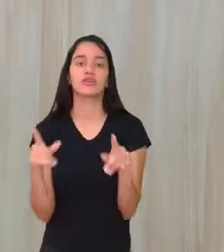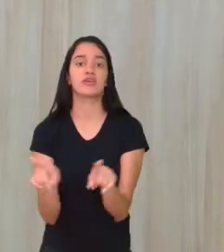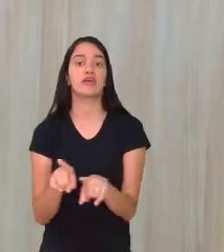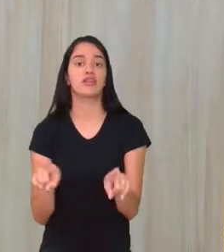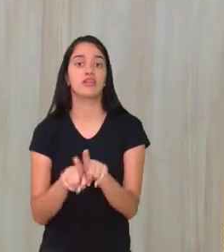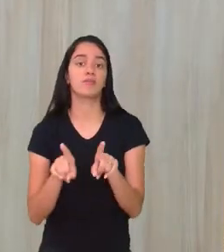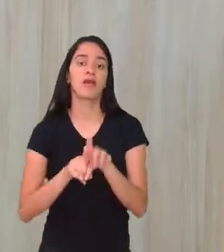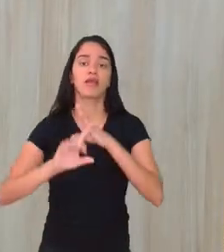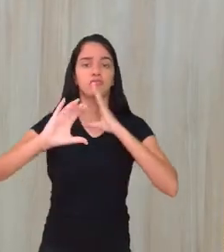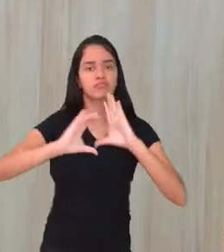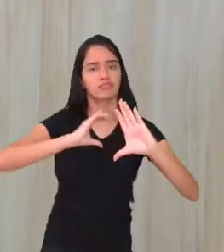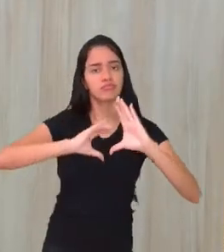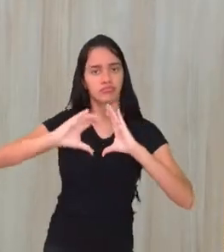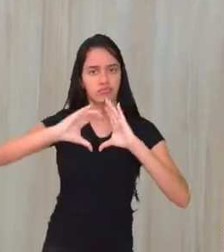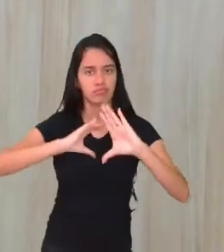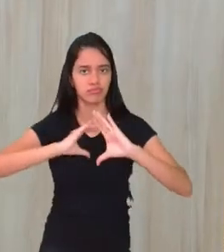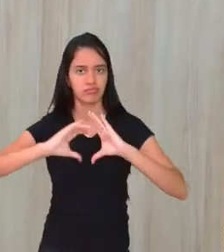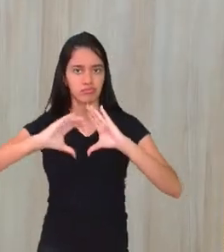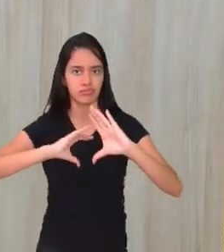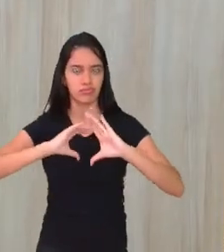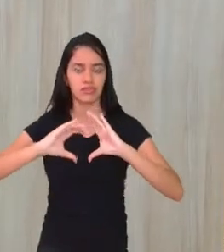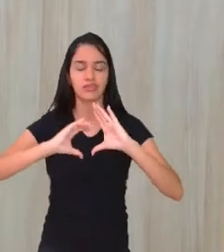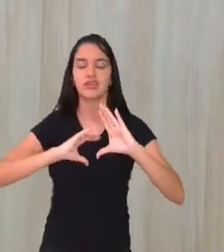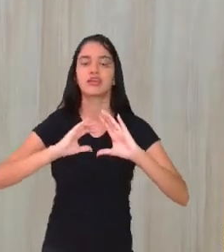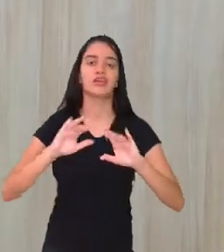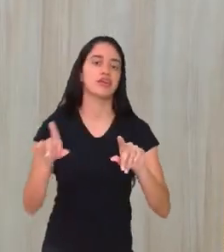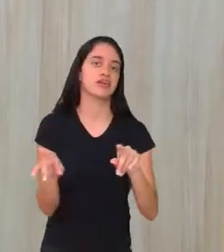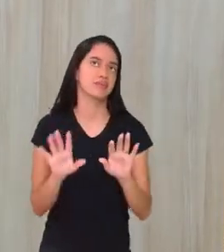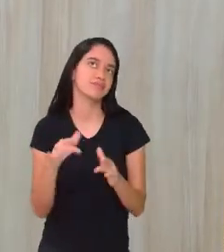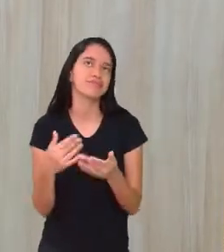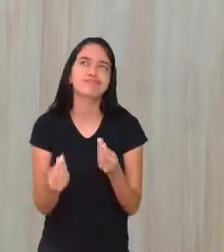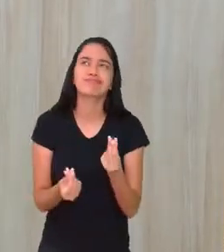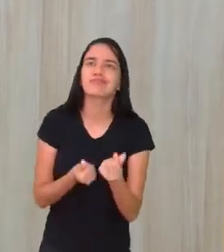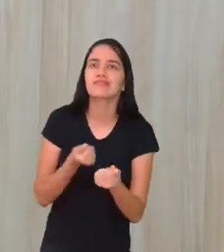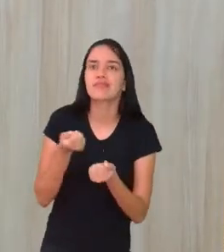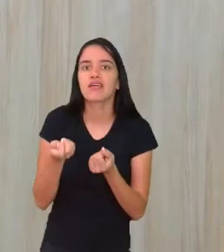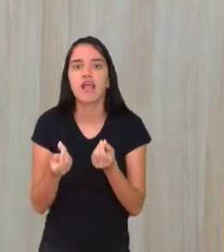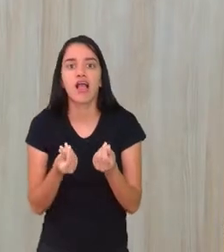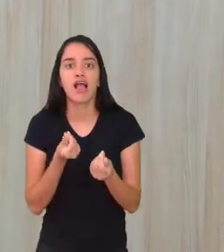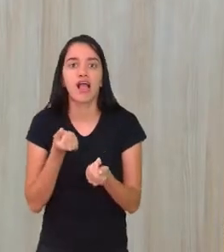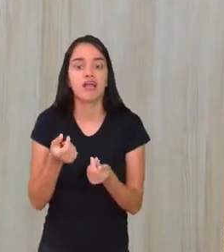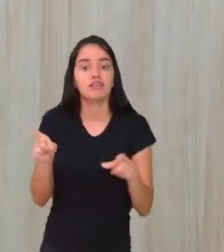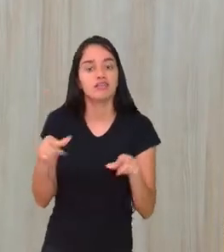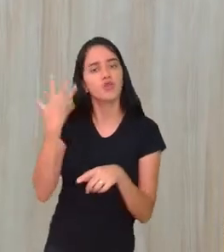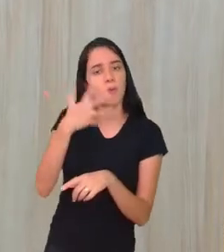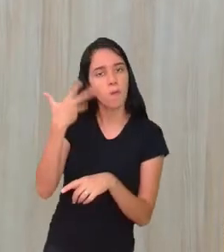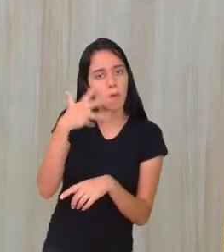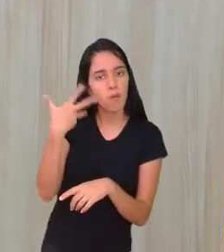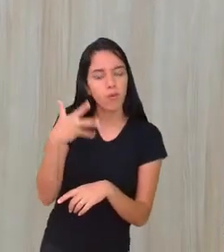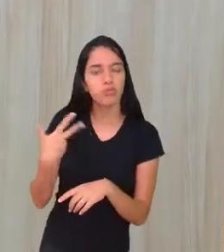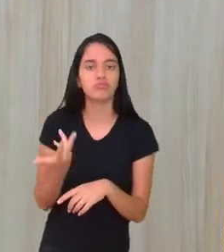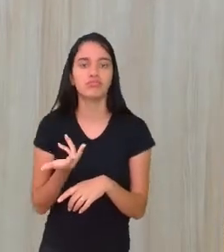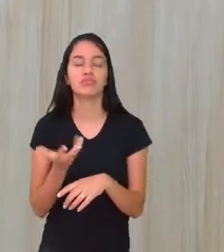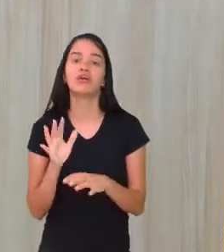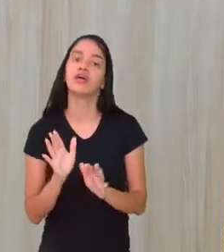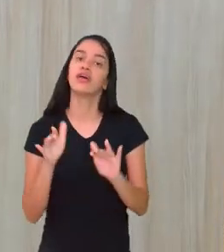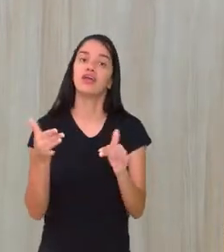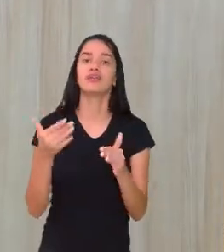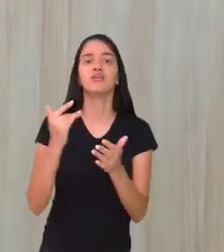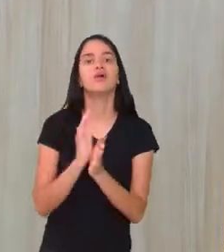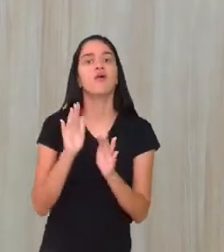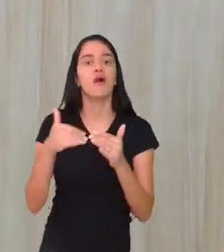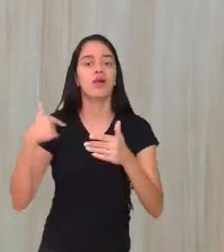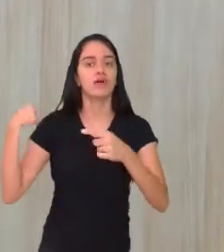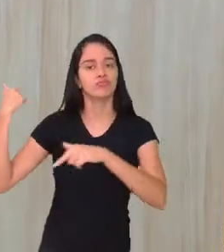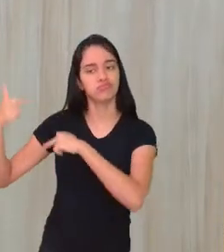de cantigas, era através de músicas, né? Então, se passava